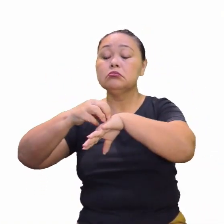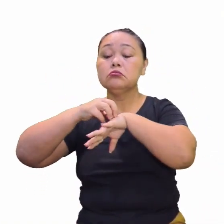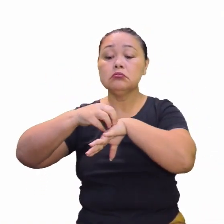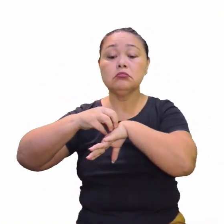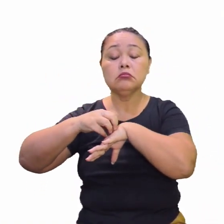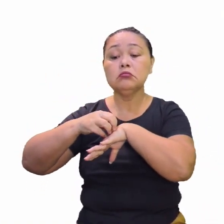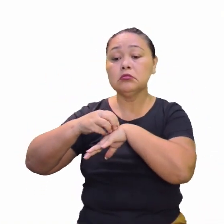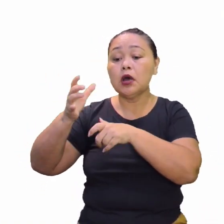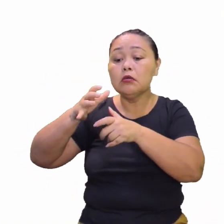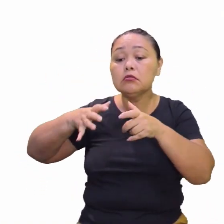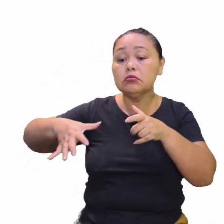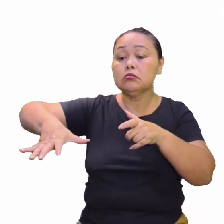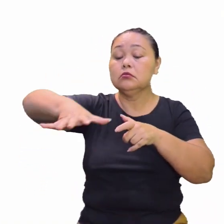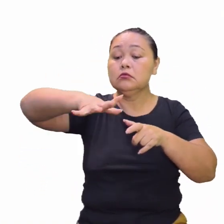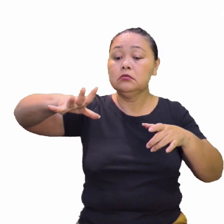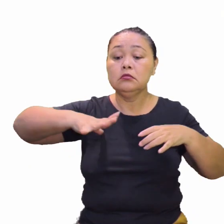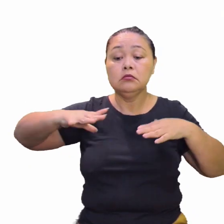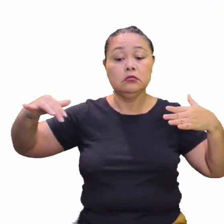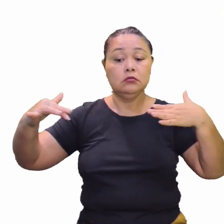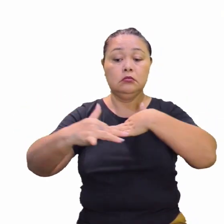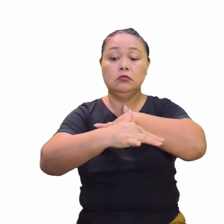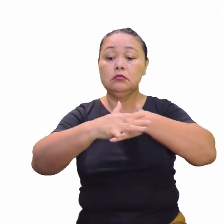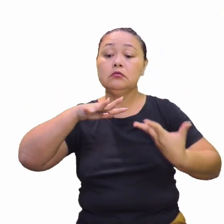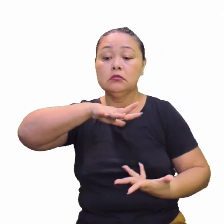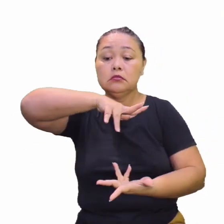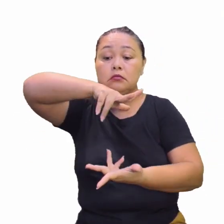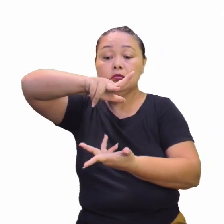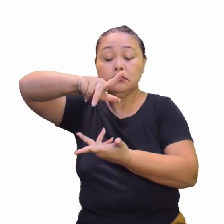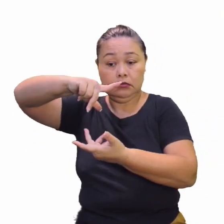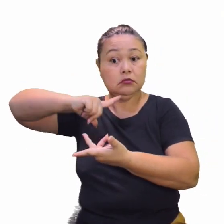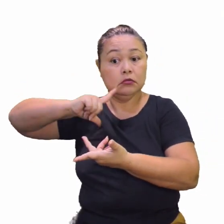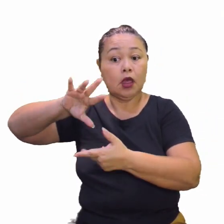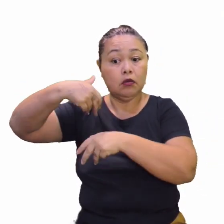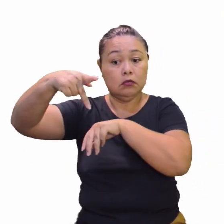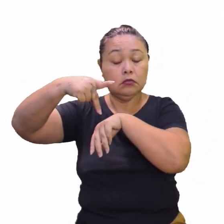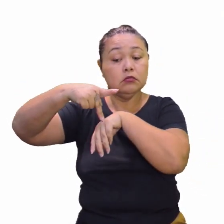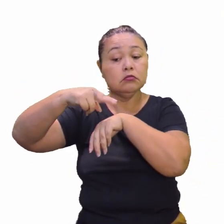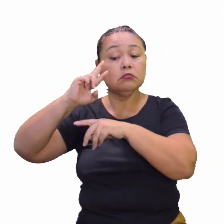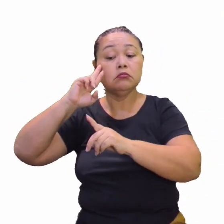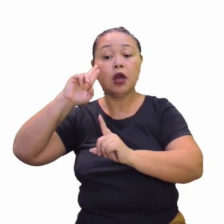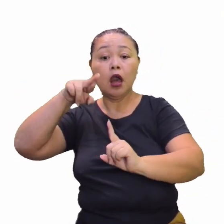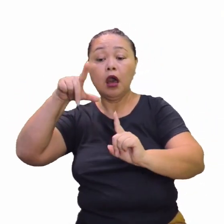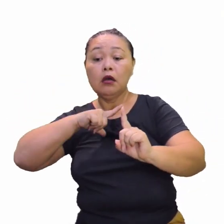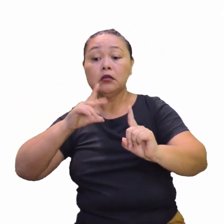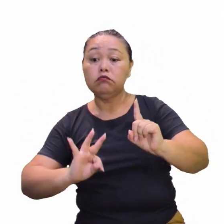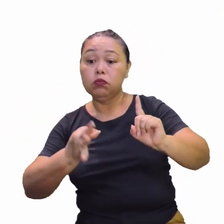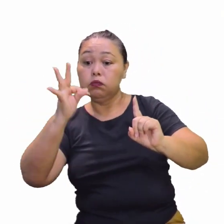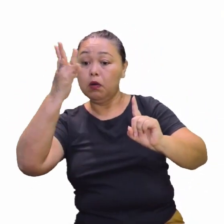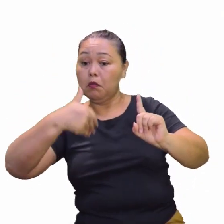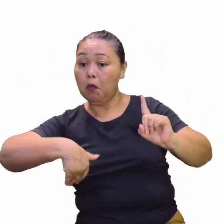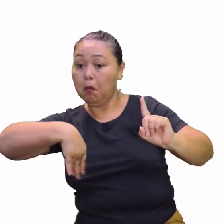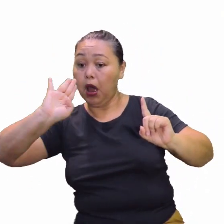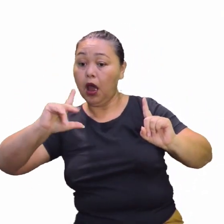Porque nesses grandes centros urbanos mundiais, onde eles são a referência tecnológica, Rogério, são onde